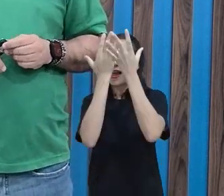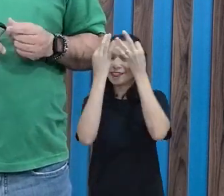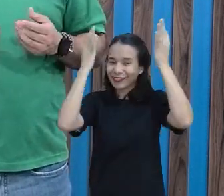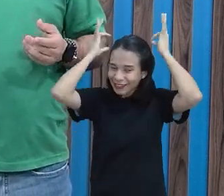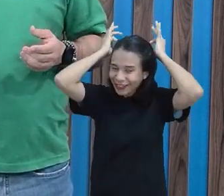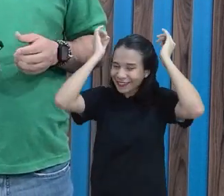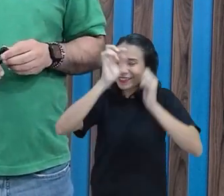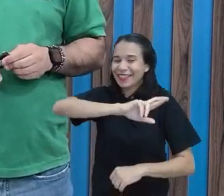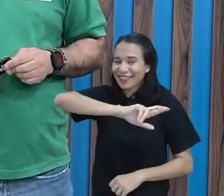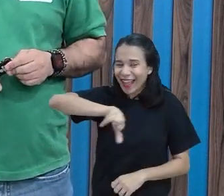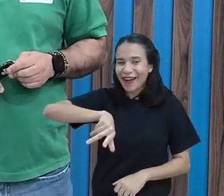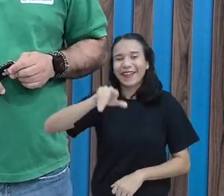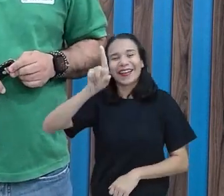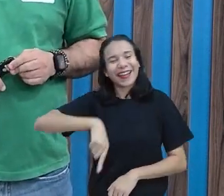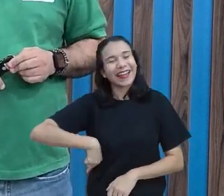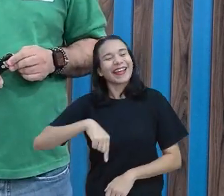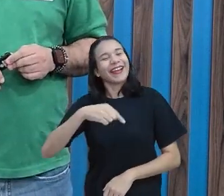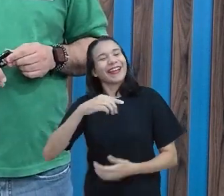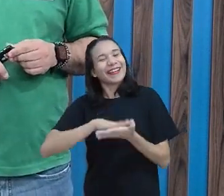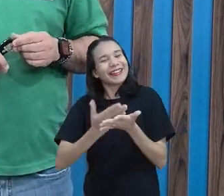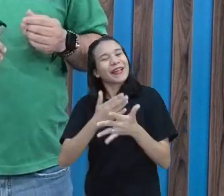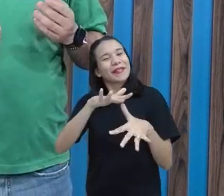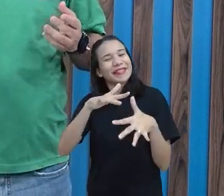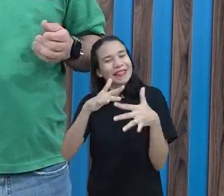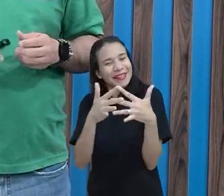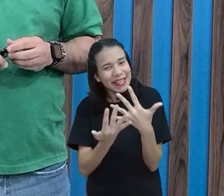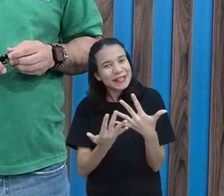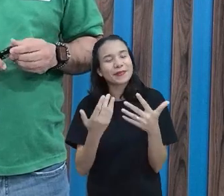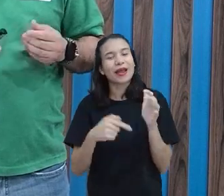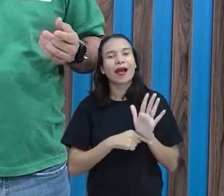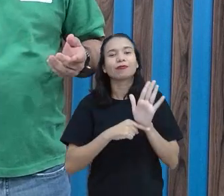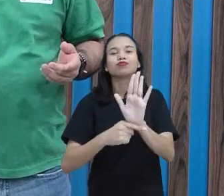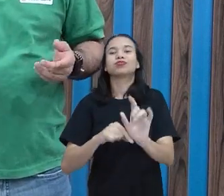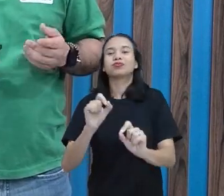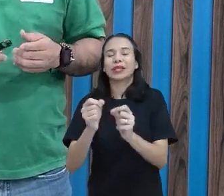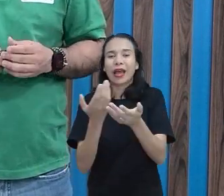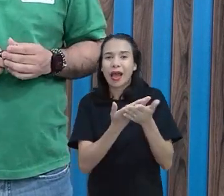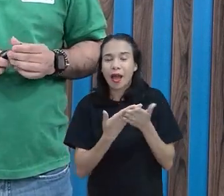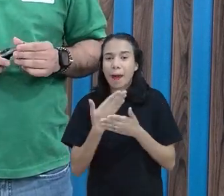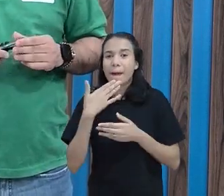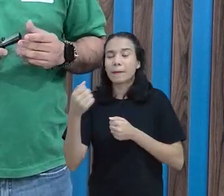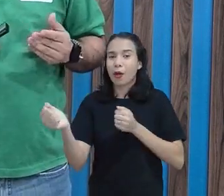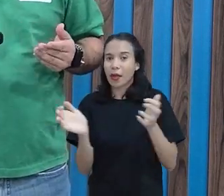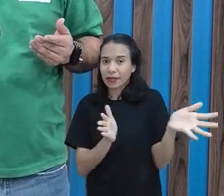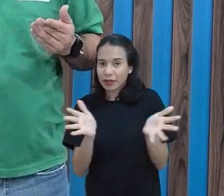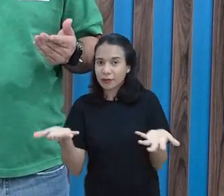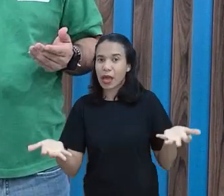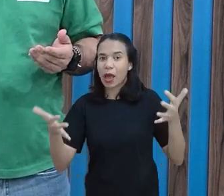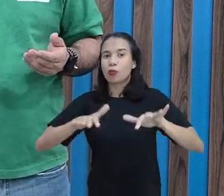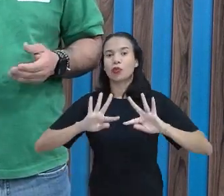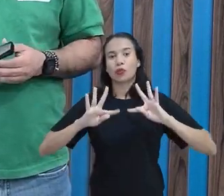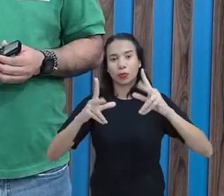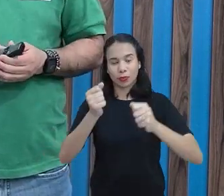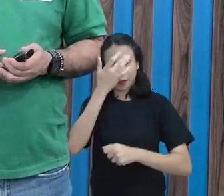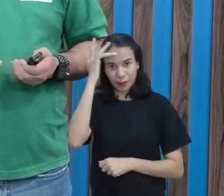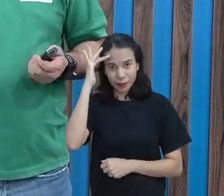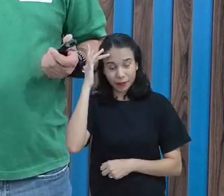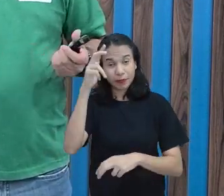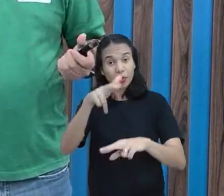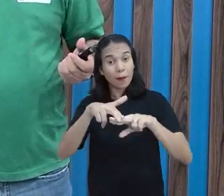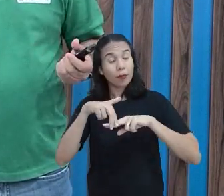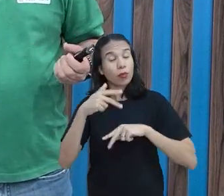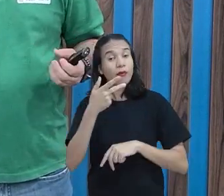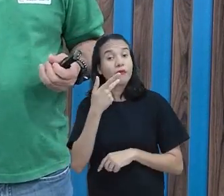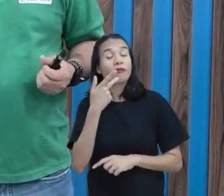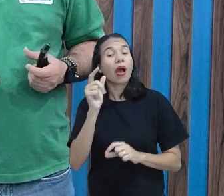E Helena, nossa intérprete de Libras, ela nos ajuda para que nossas aulas se tornem mais acessíveis para todos e todas. E falando